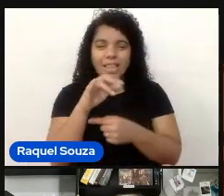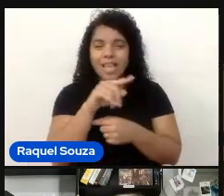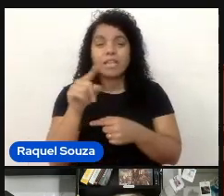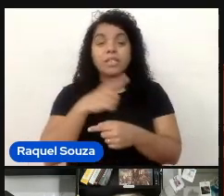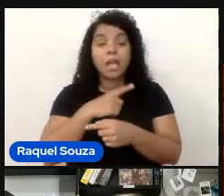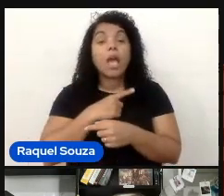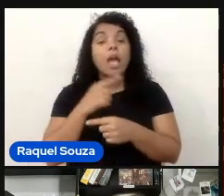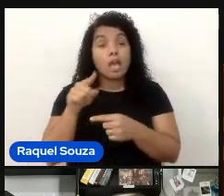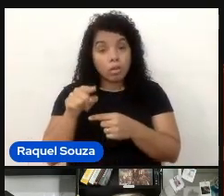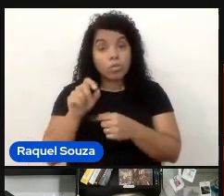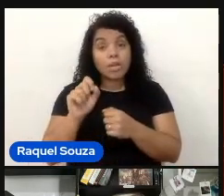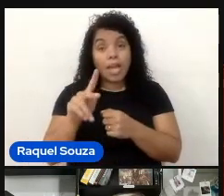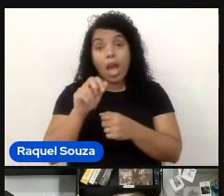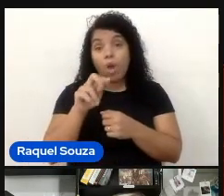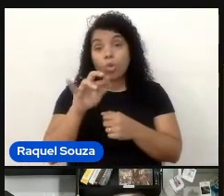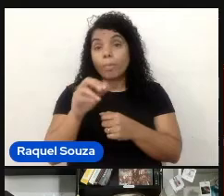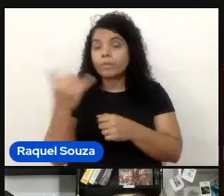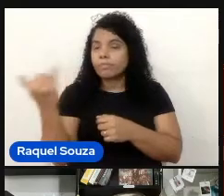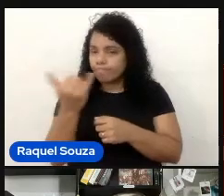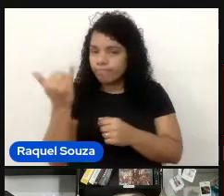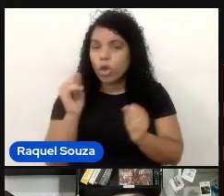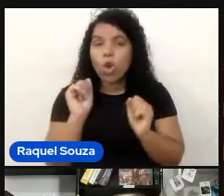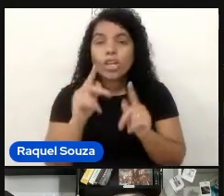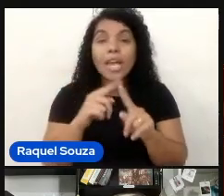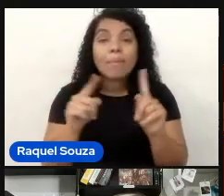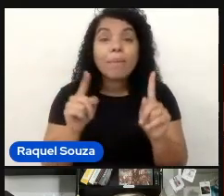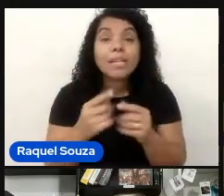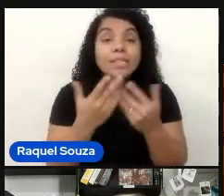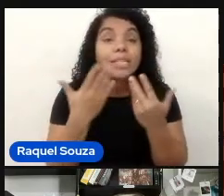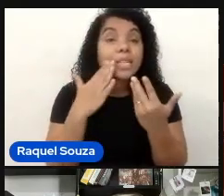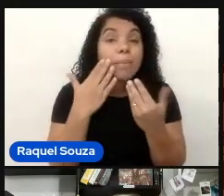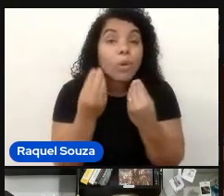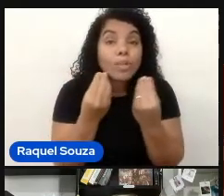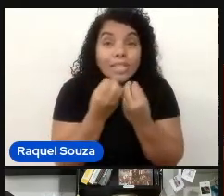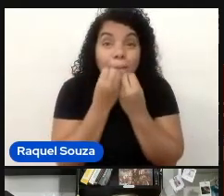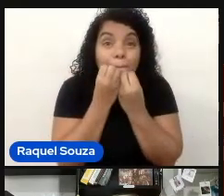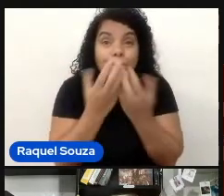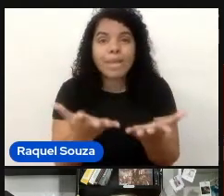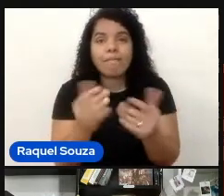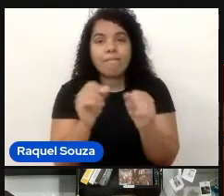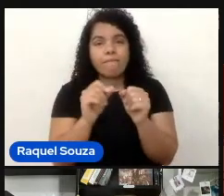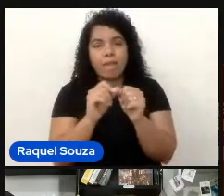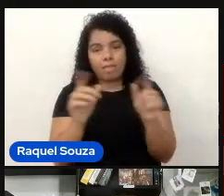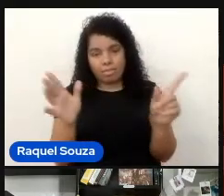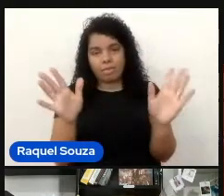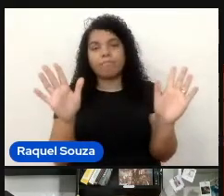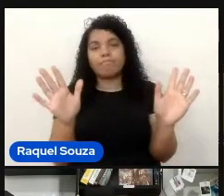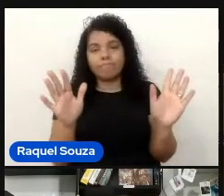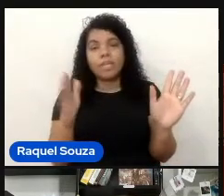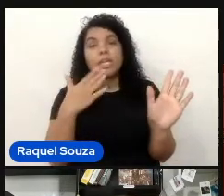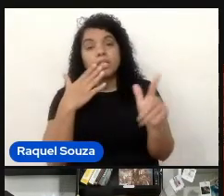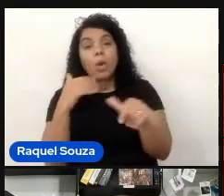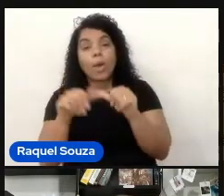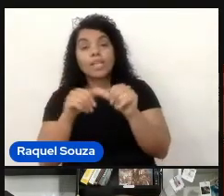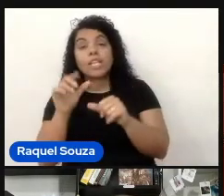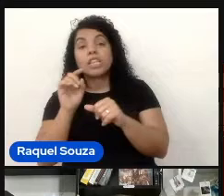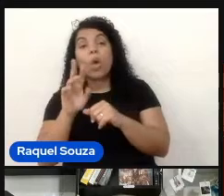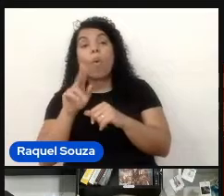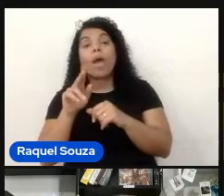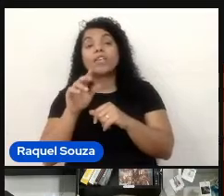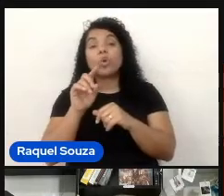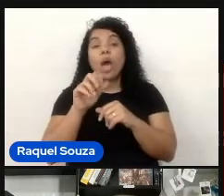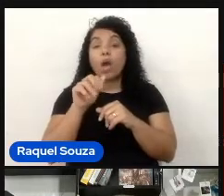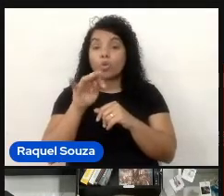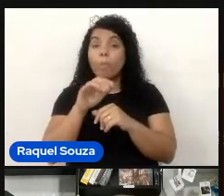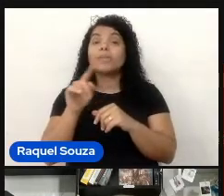muito importante a partir do momento que ela está bem feita. E além do mais, ela é um ser vivo. Então, não é só fazer automação. Confesso também